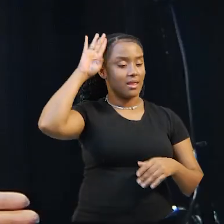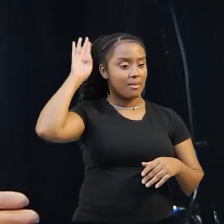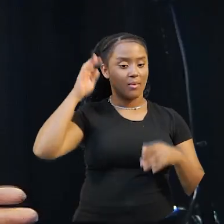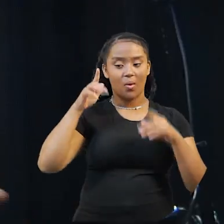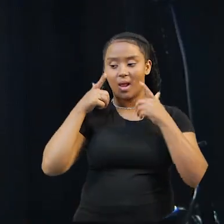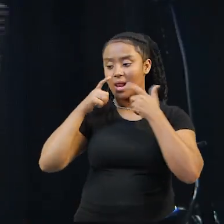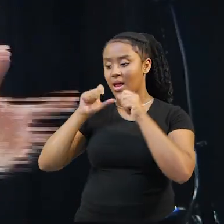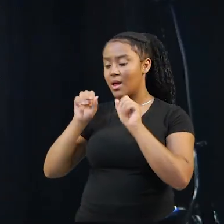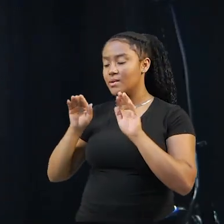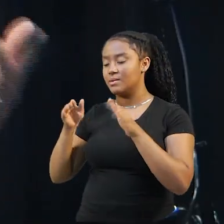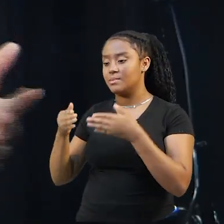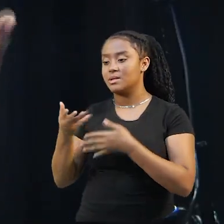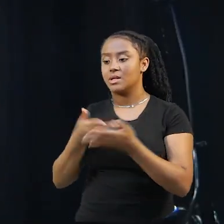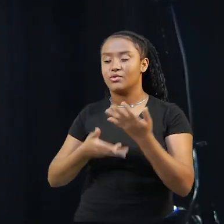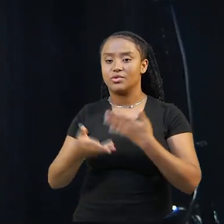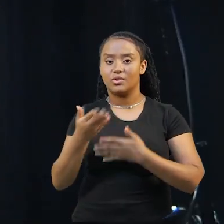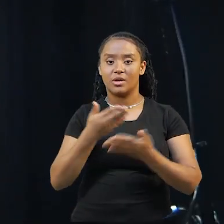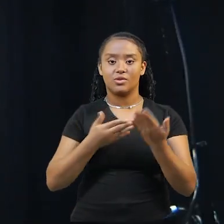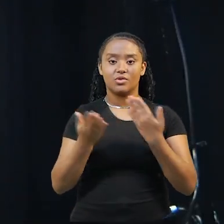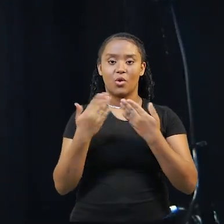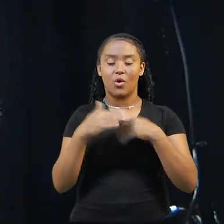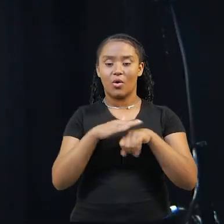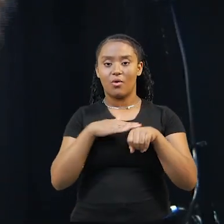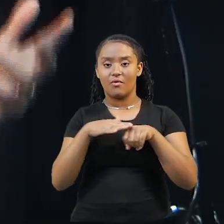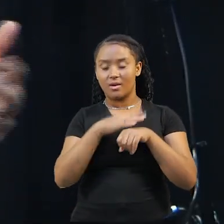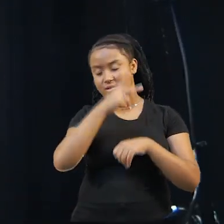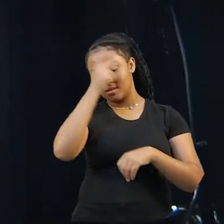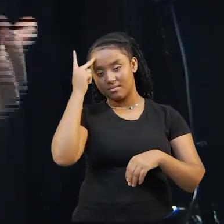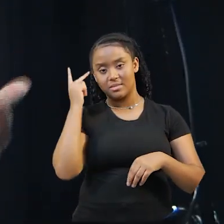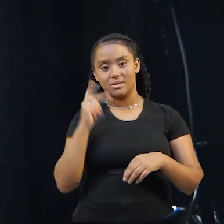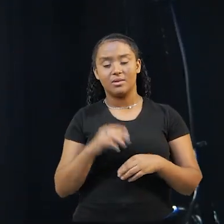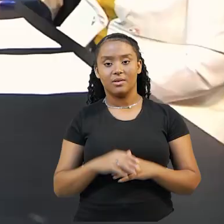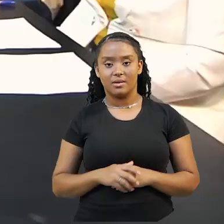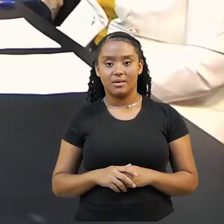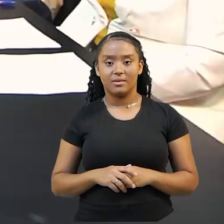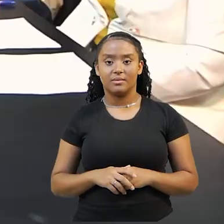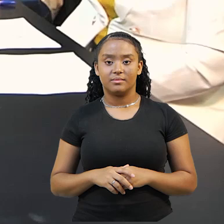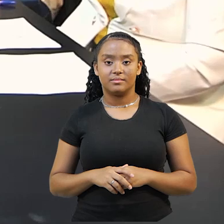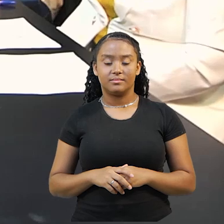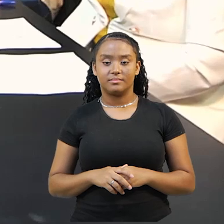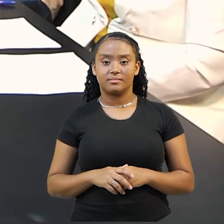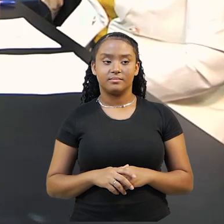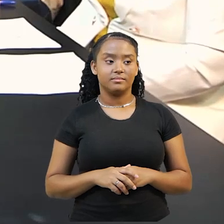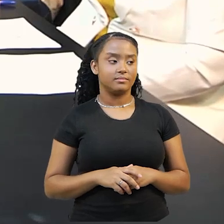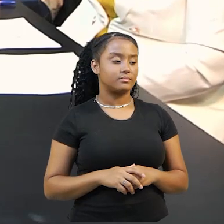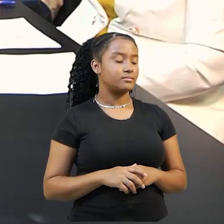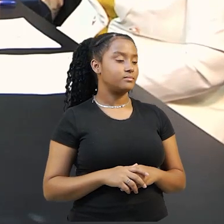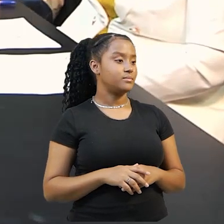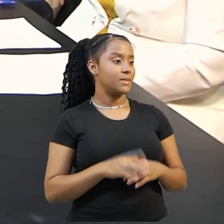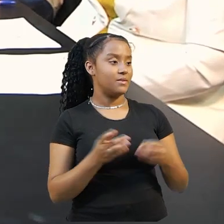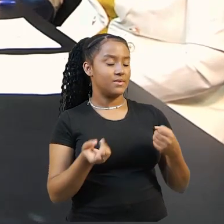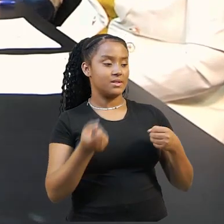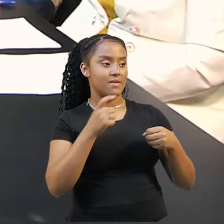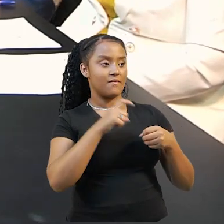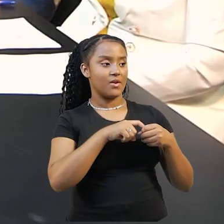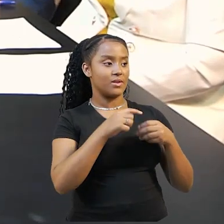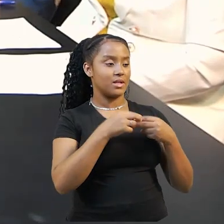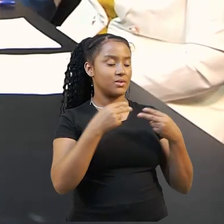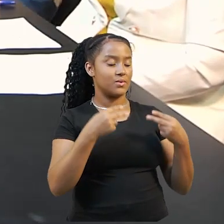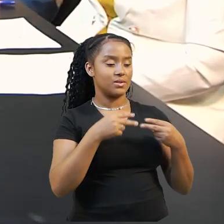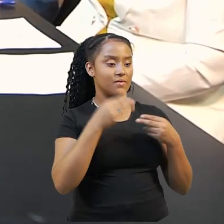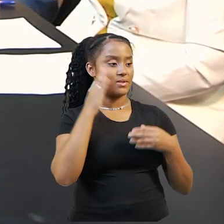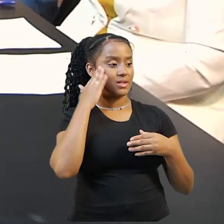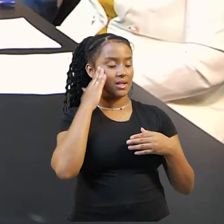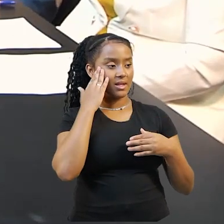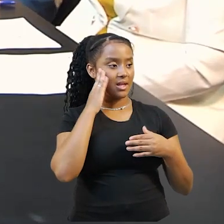específica para o que você conversa com as pessoas, né? Para um diálogo realmente. Volta lá no que você não entendeu e numa aula o cara está falando, quando